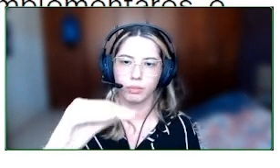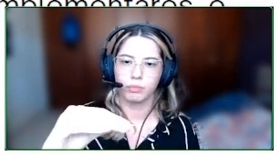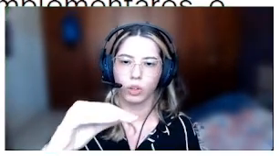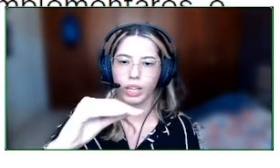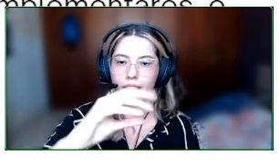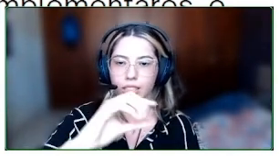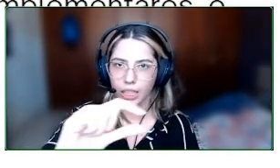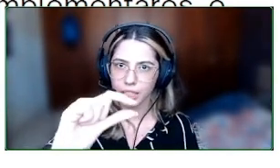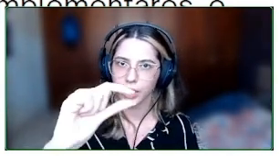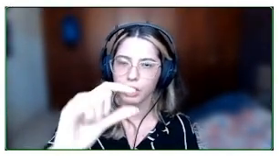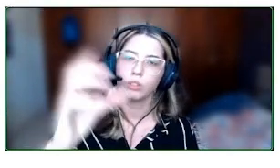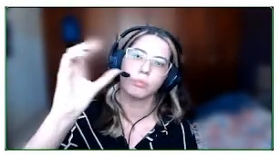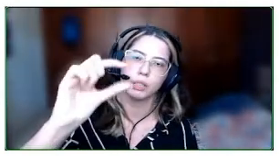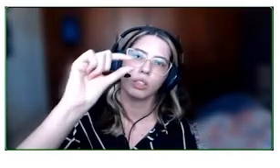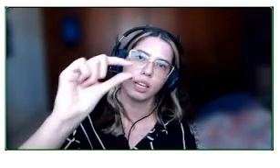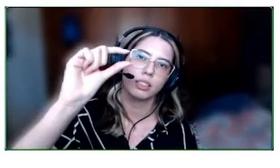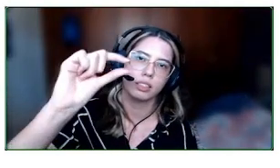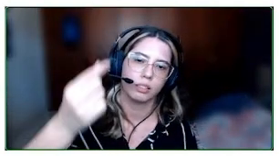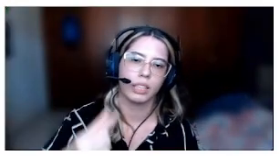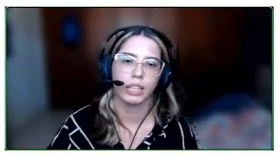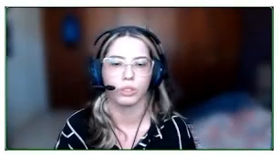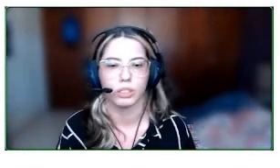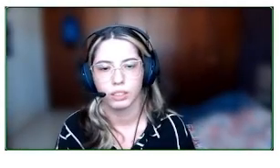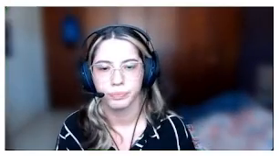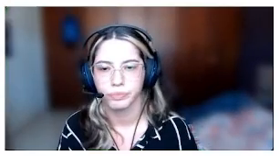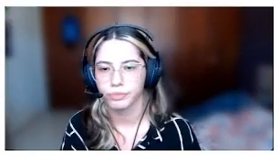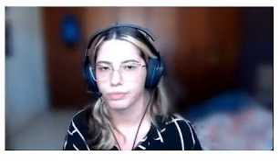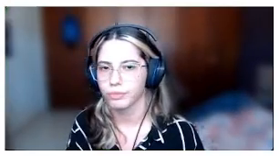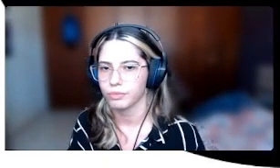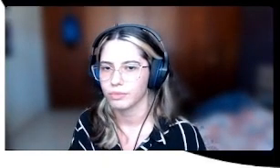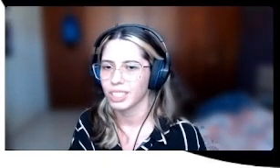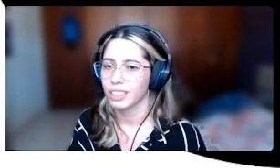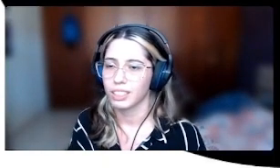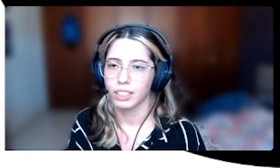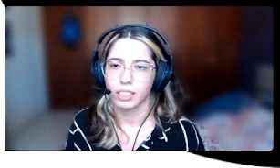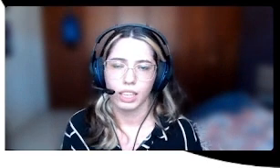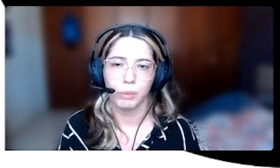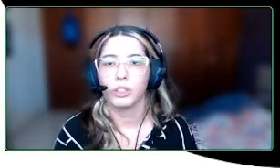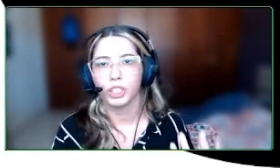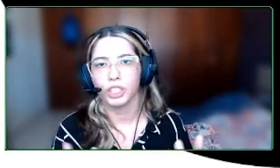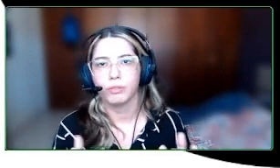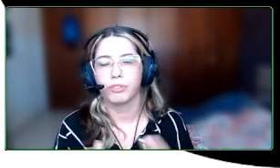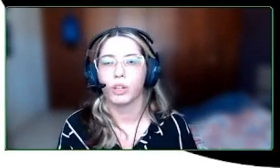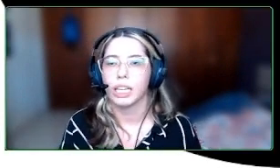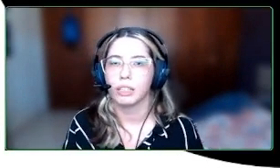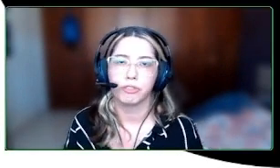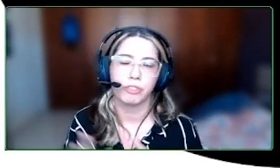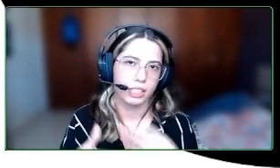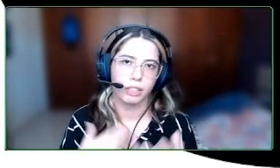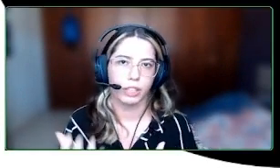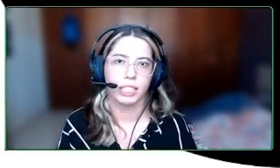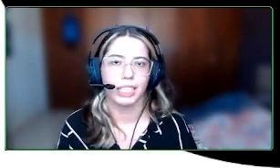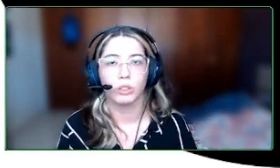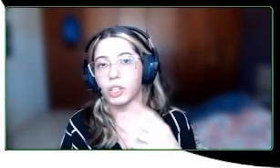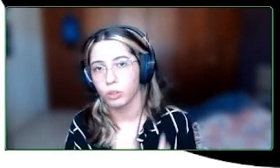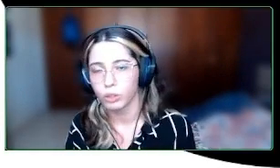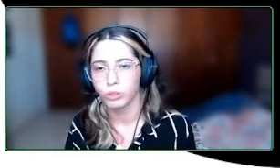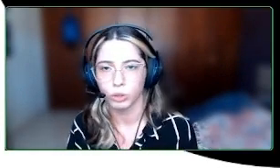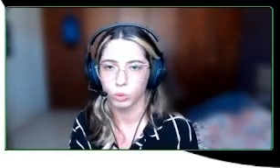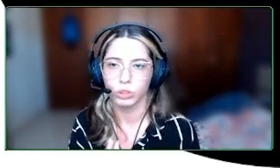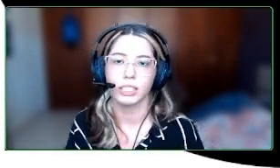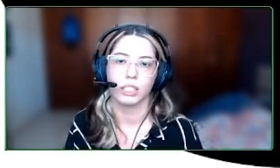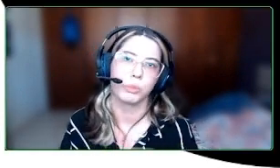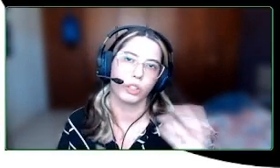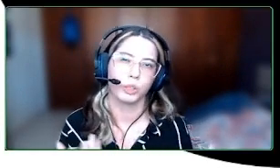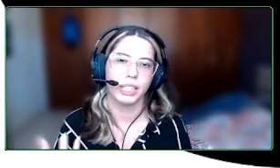para colar as lâminas mesmo e essas ligações. A metodologia foi feita, né, foi realizada no laboratório de